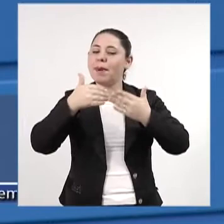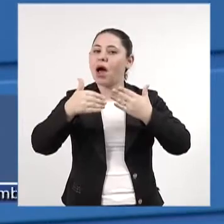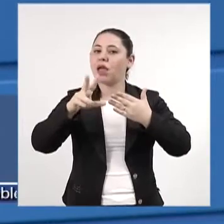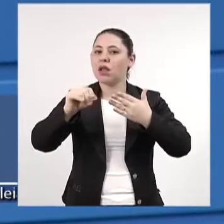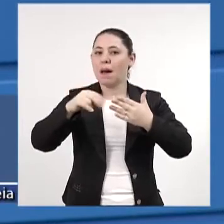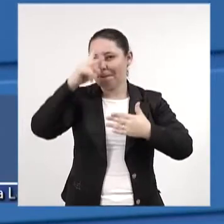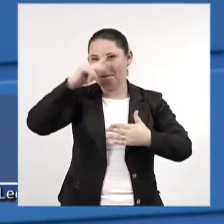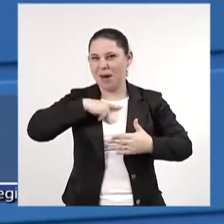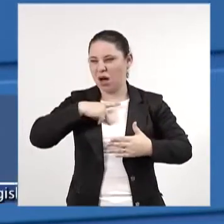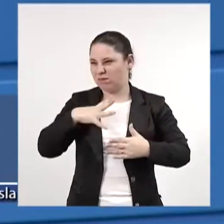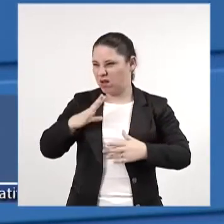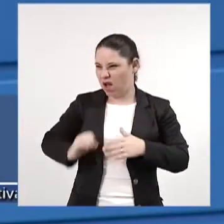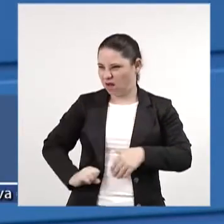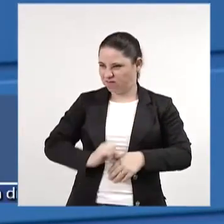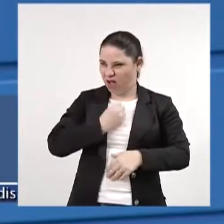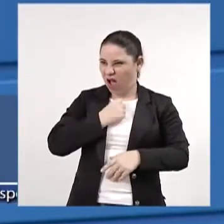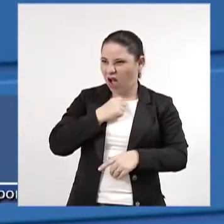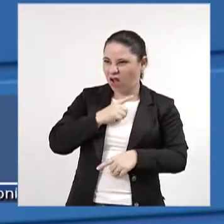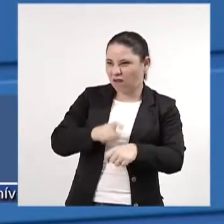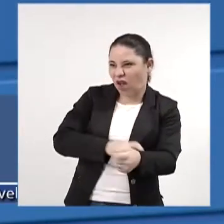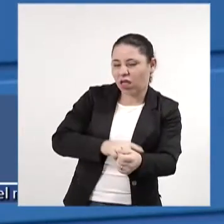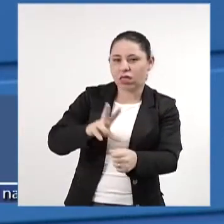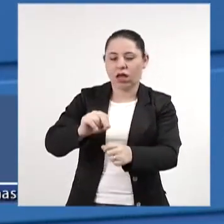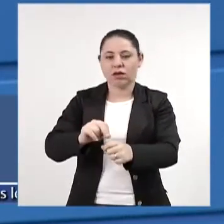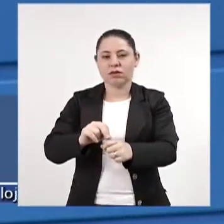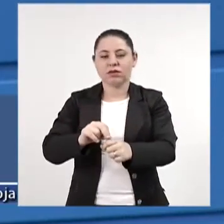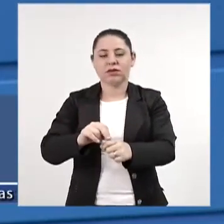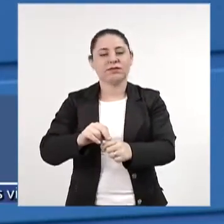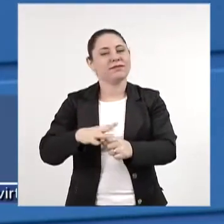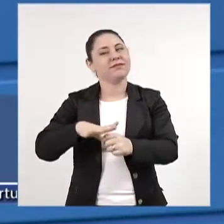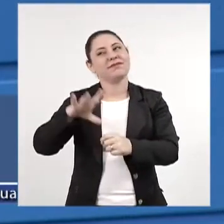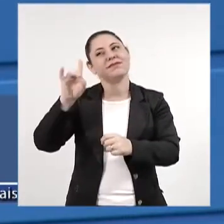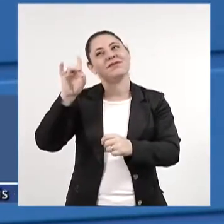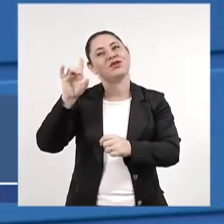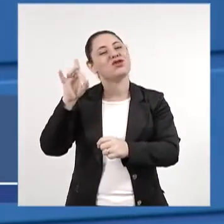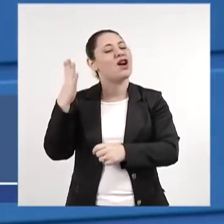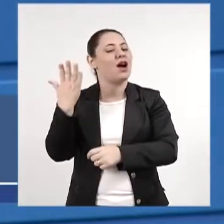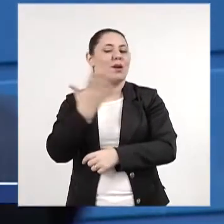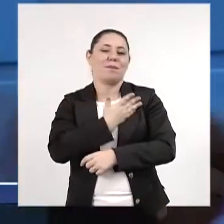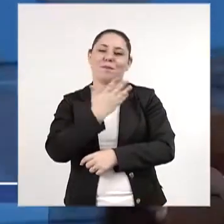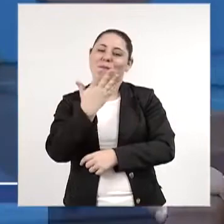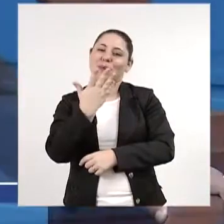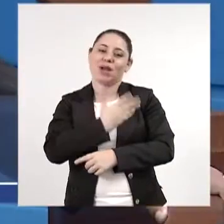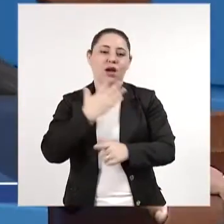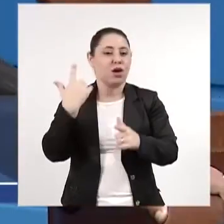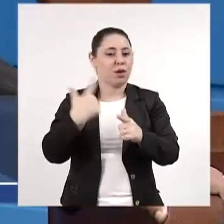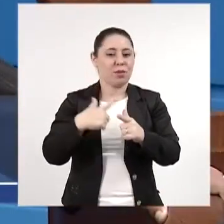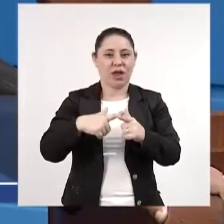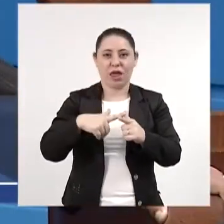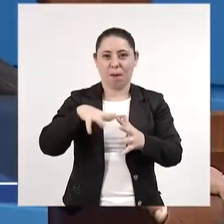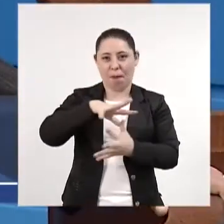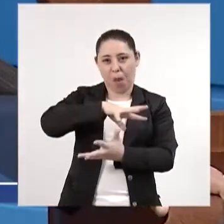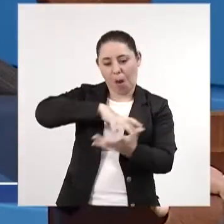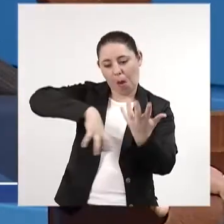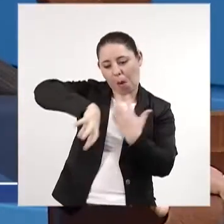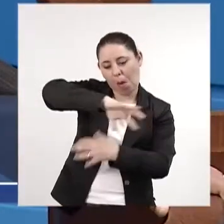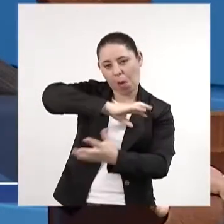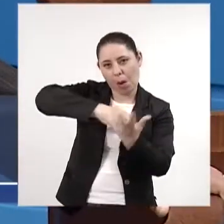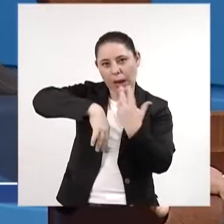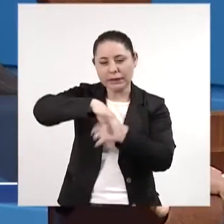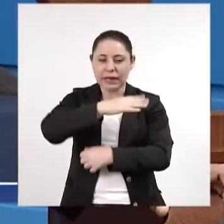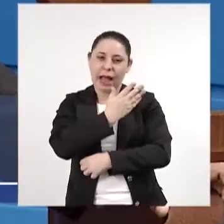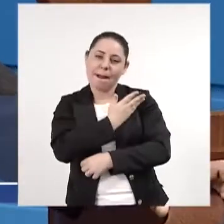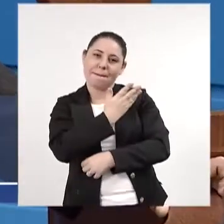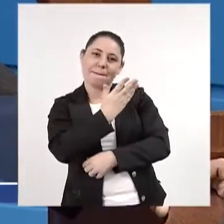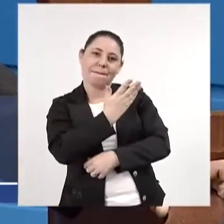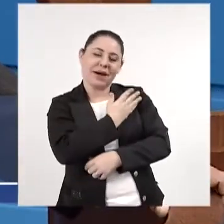pessoal, e graças a Deus, por onde passei, fiz amizade até hoje, porque eu não misturo, né, a